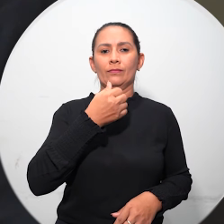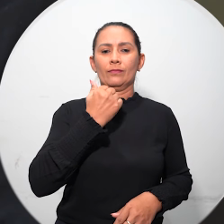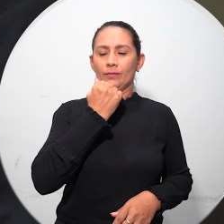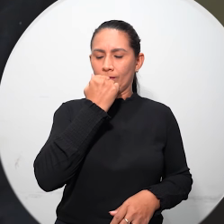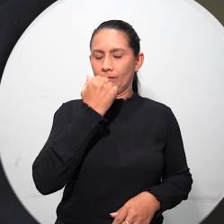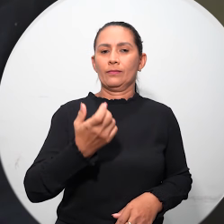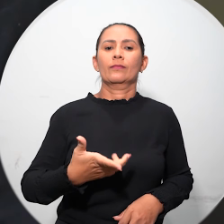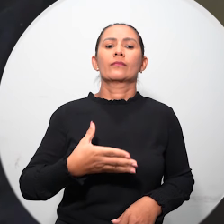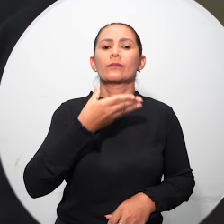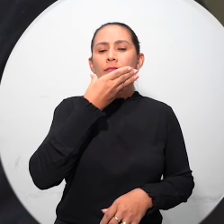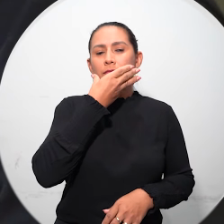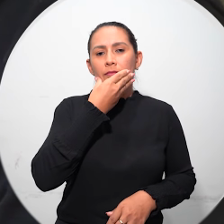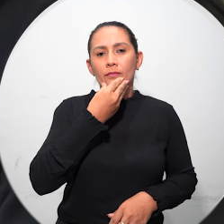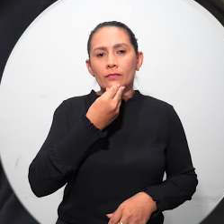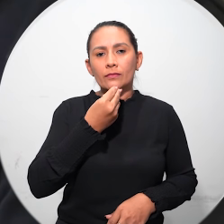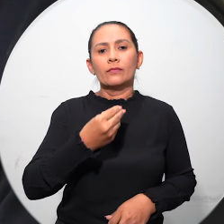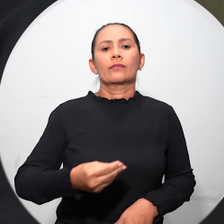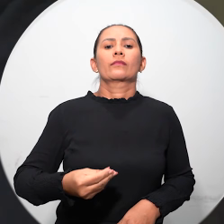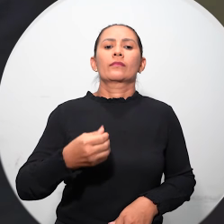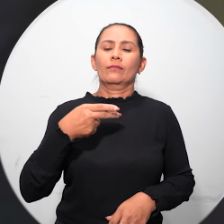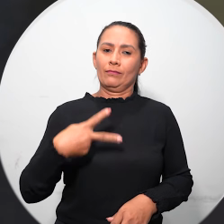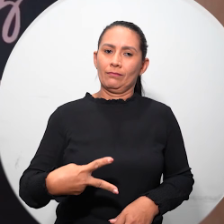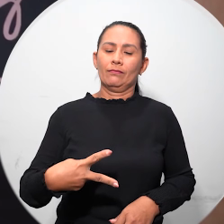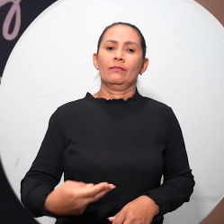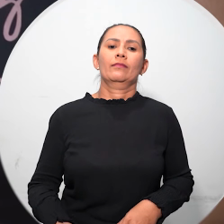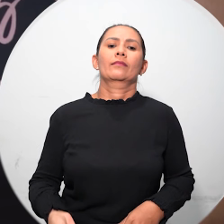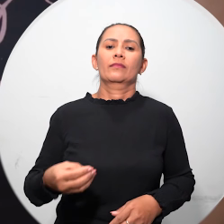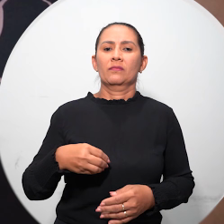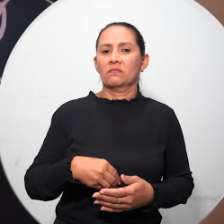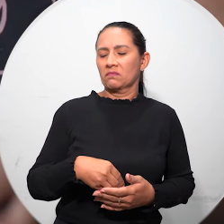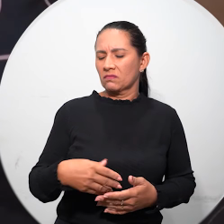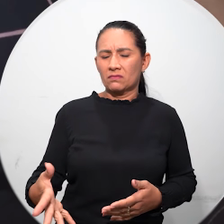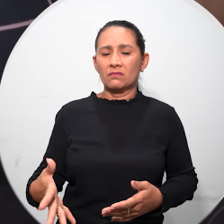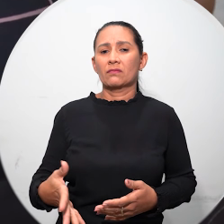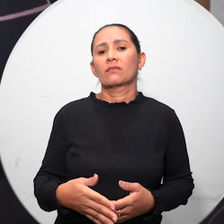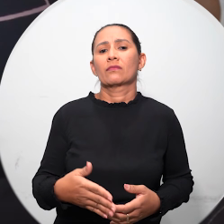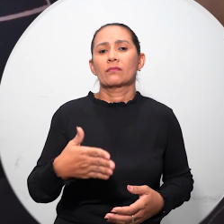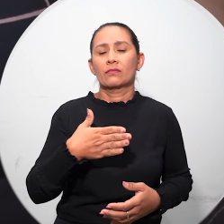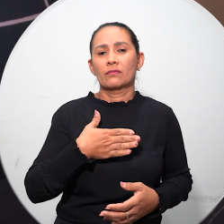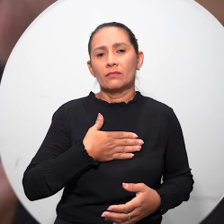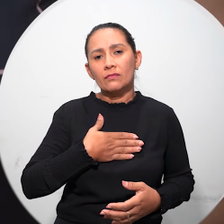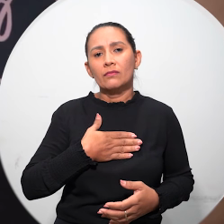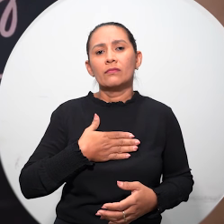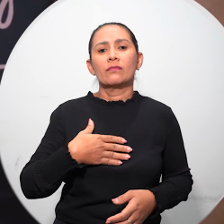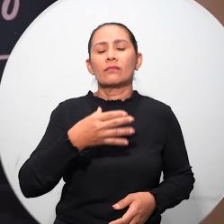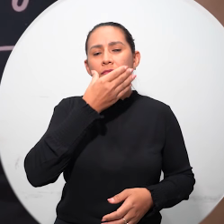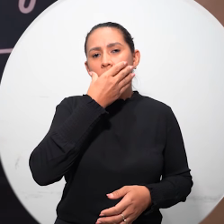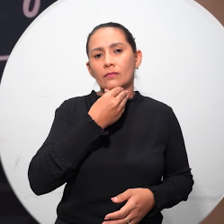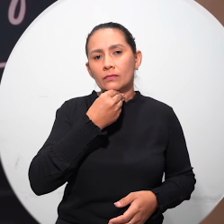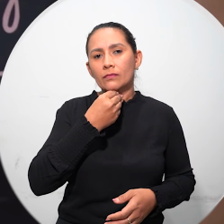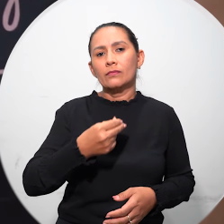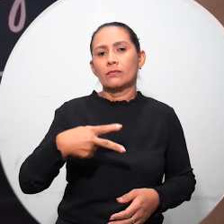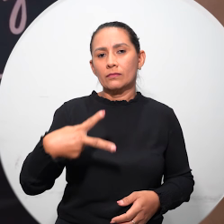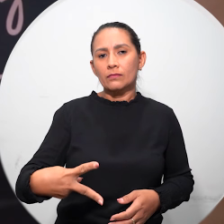criou, meu pai, e perdi meu pai verdadeiro e fiquei com ela. Hoje eu me sinto assim uma pessoa com um grande privilégio de ter